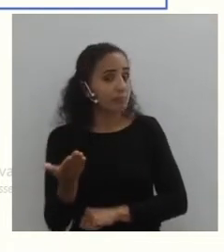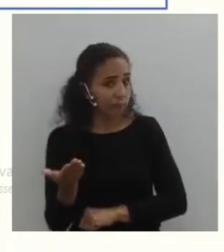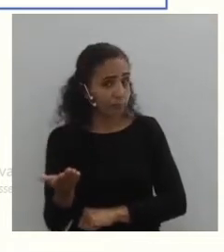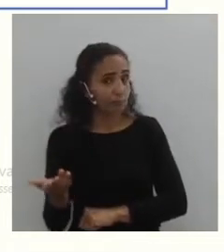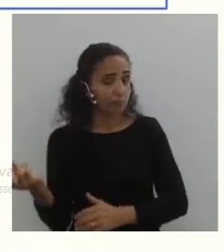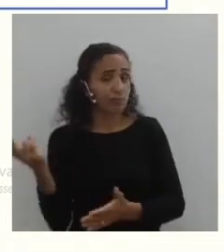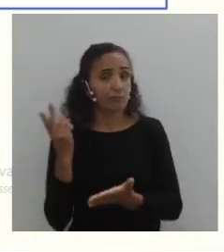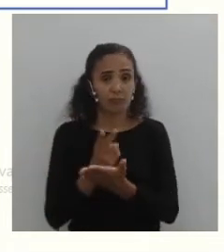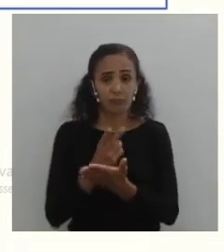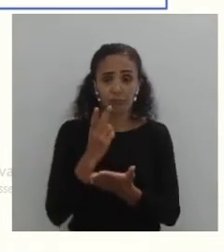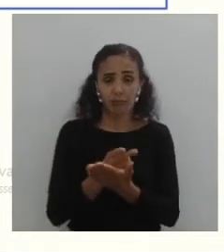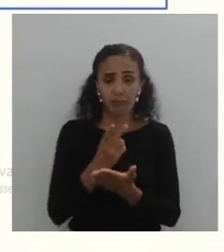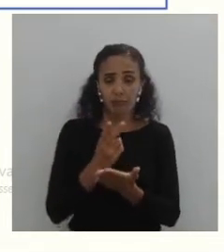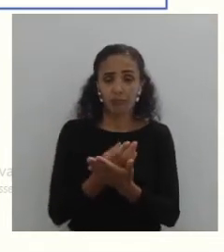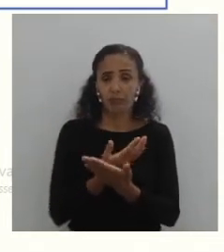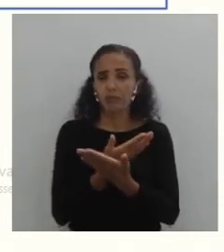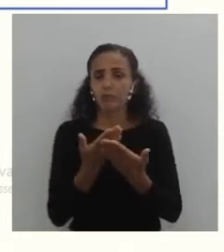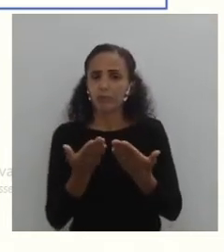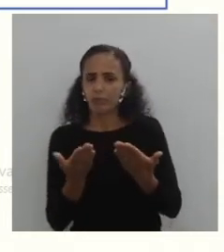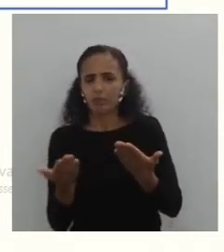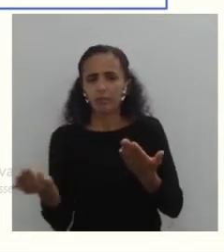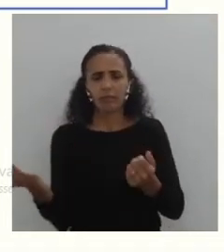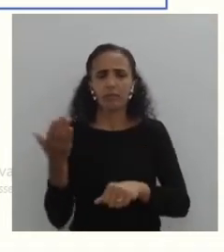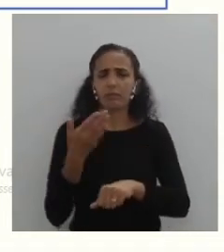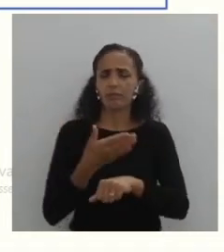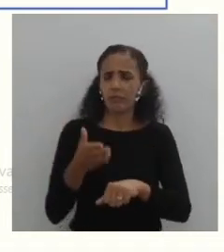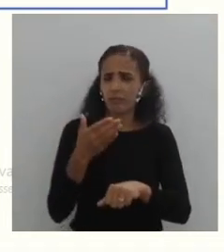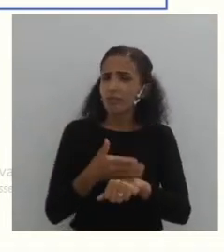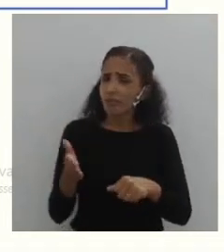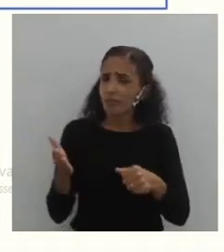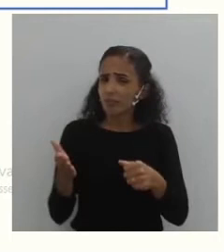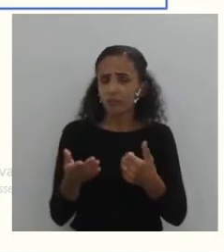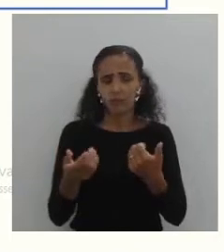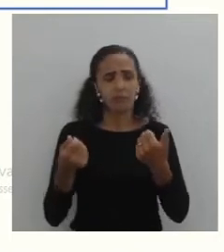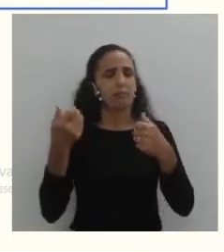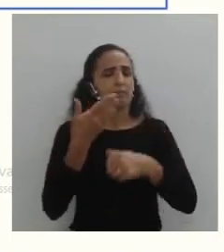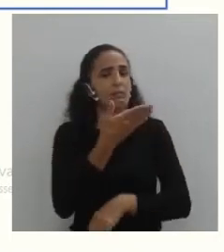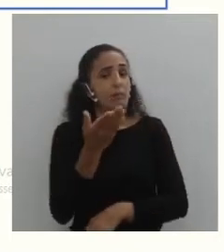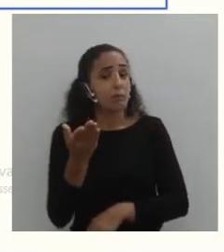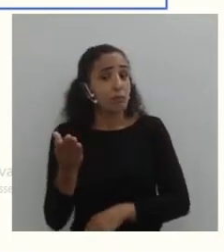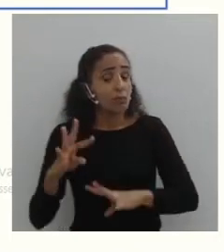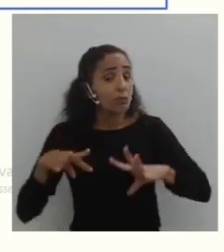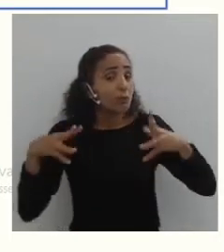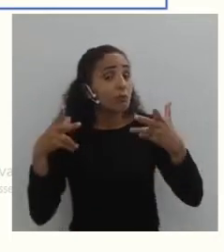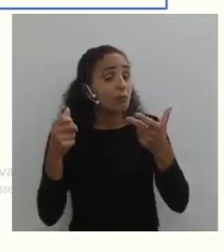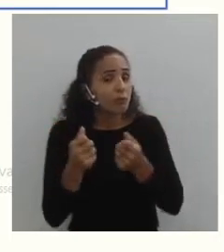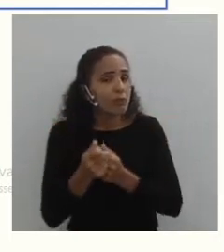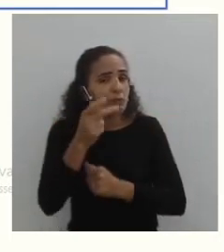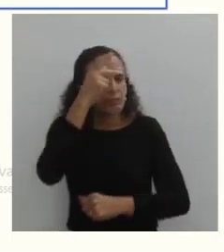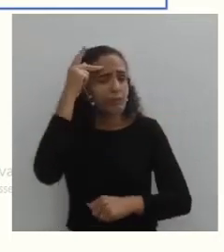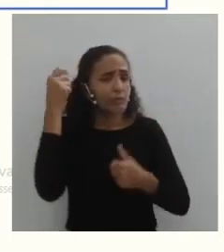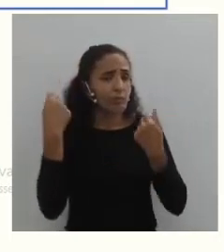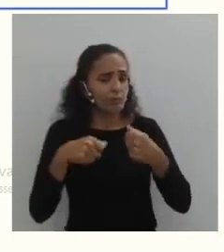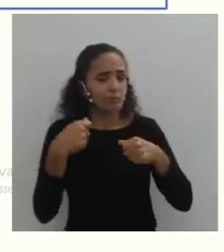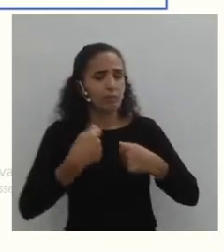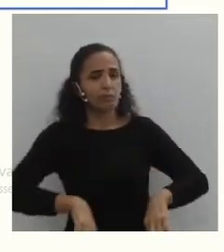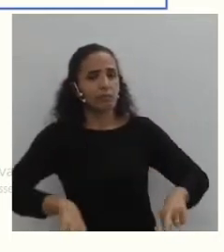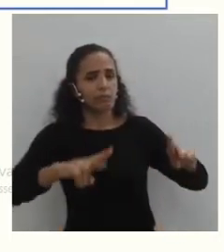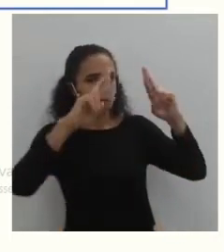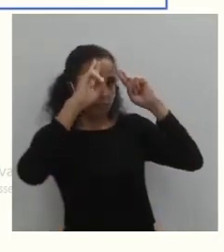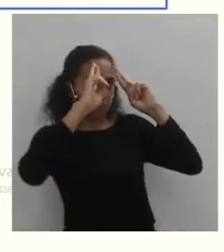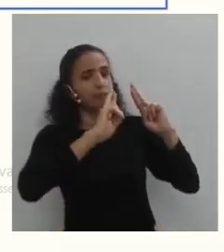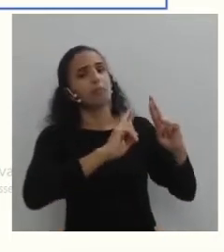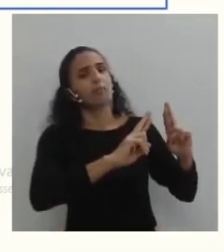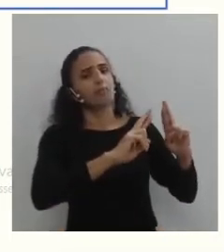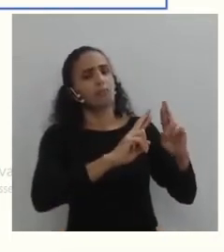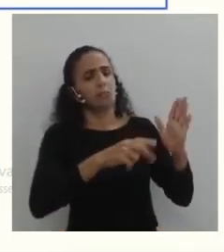pode obstar uma prática religiosa, não pode proibir, não pode discriminar ninguém por motivos religiosos, não